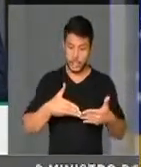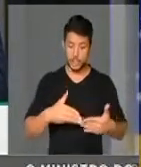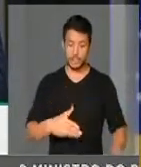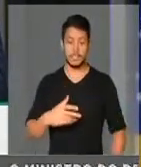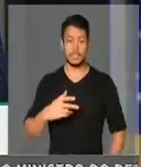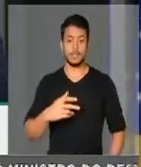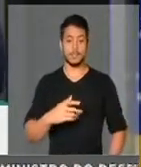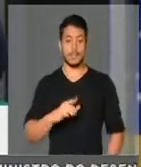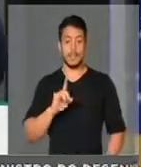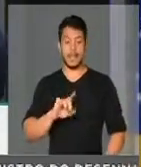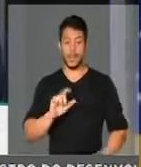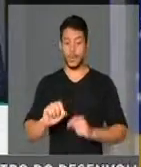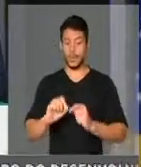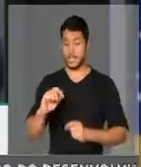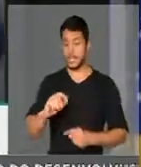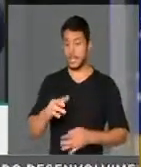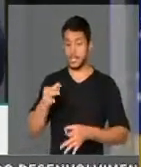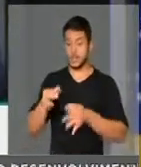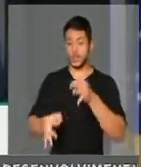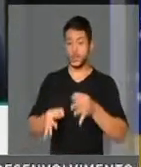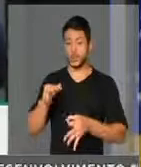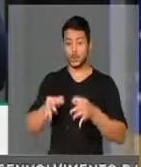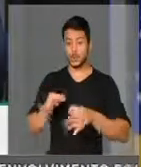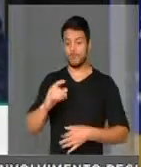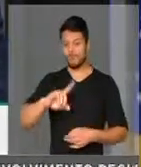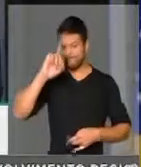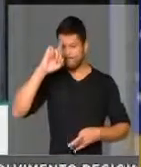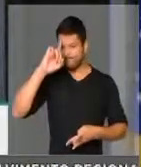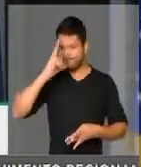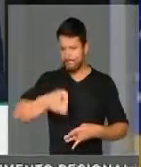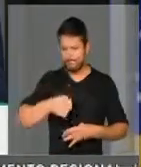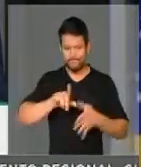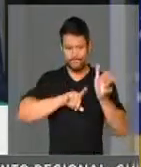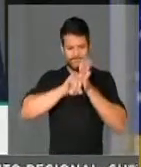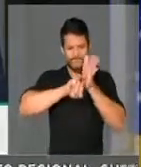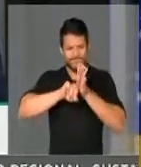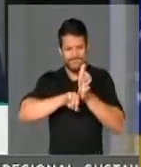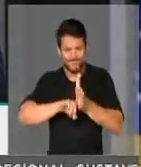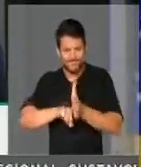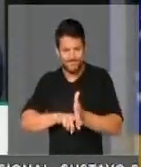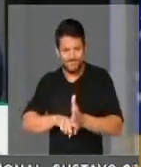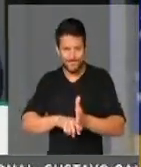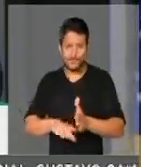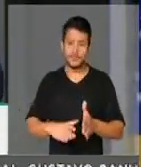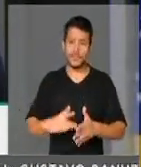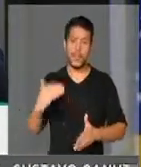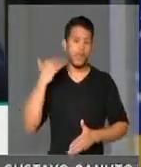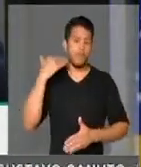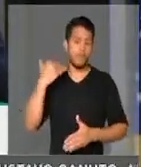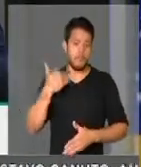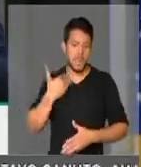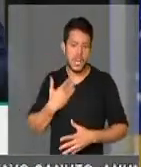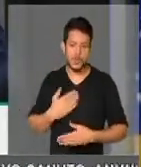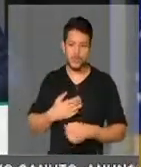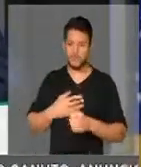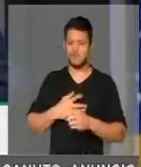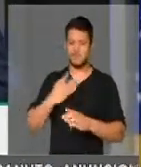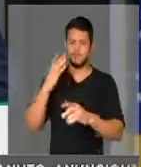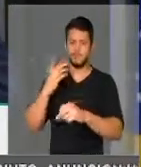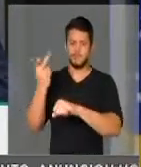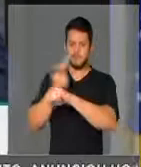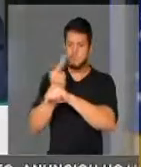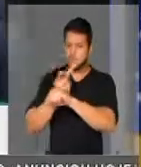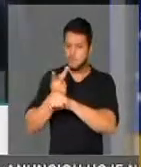justiça determinou uma devassa nas contas bancárias do senador Flávio